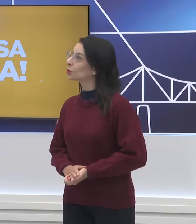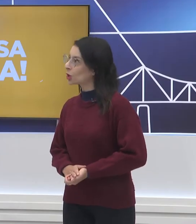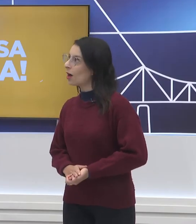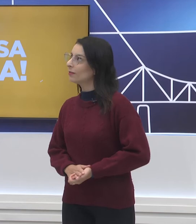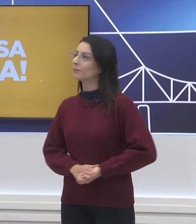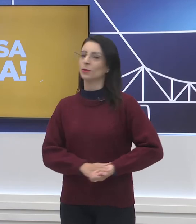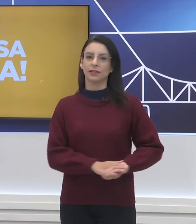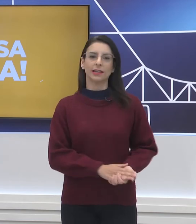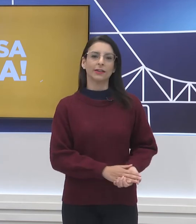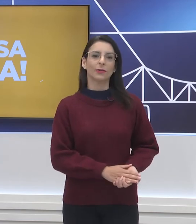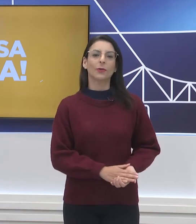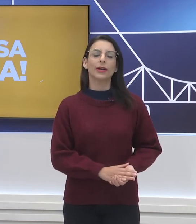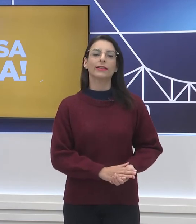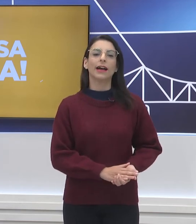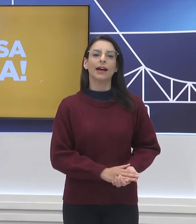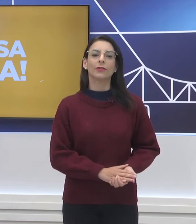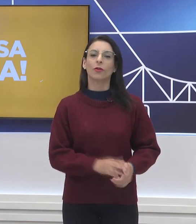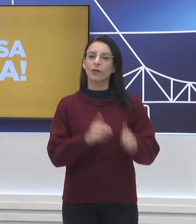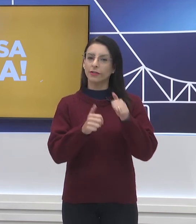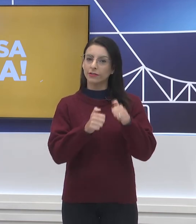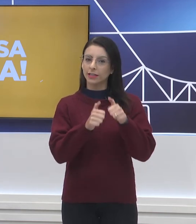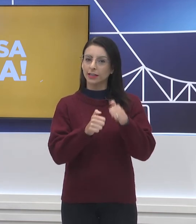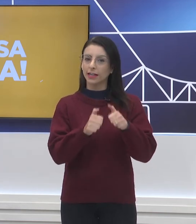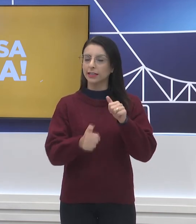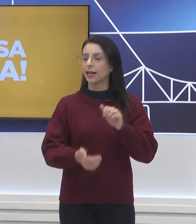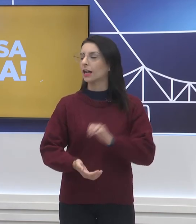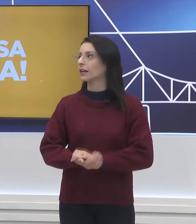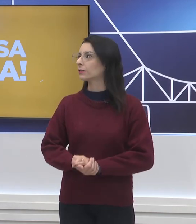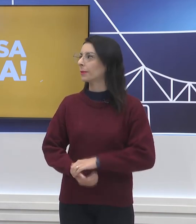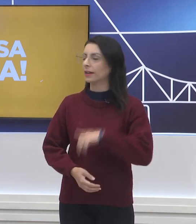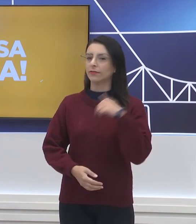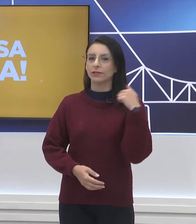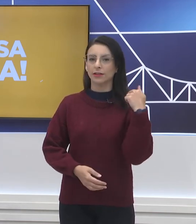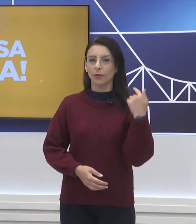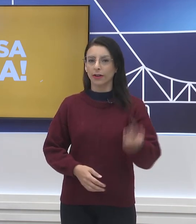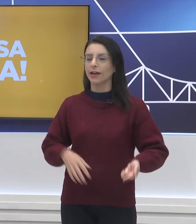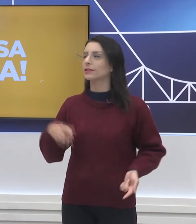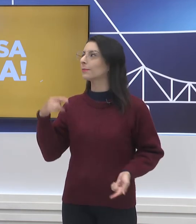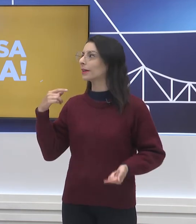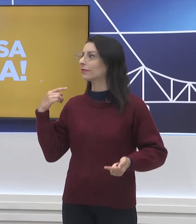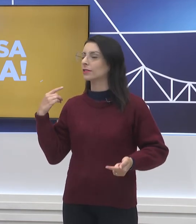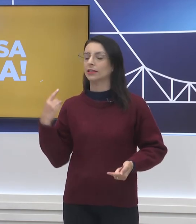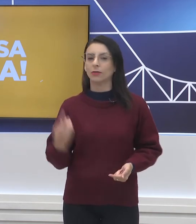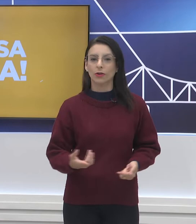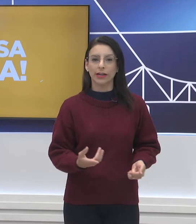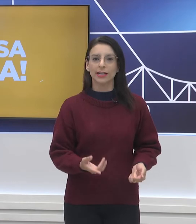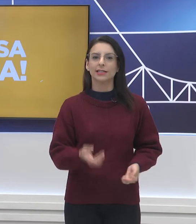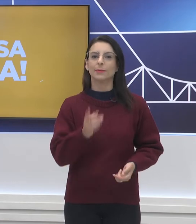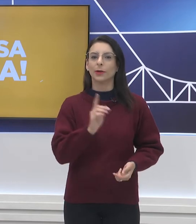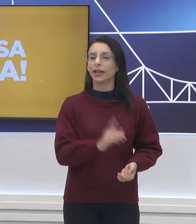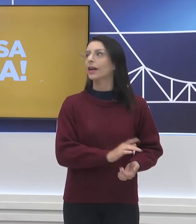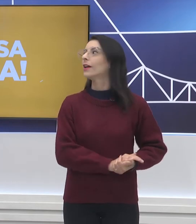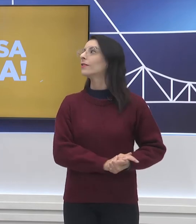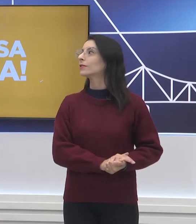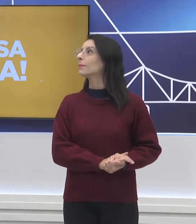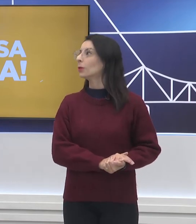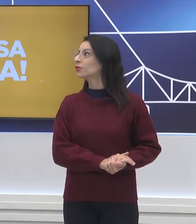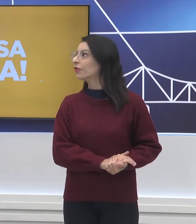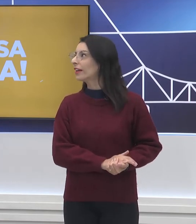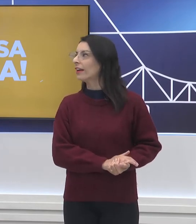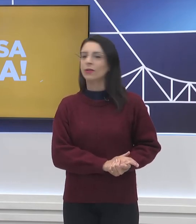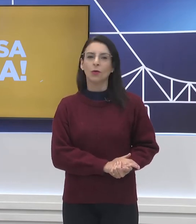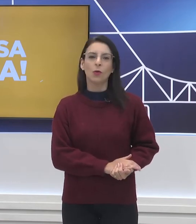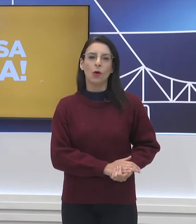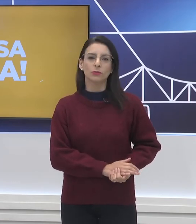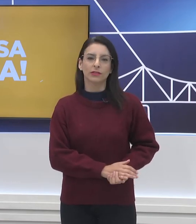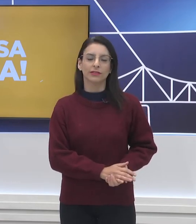Viu só, mocinho? Cuidado com o que você tá ali teclando para quem você conhece, pra quem você não conhece, porque pode